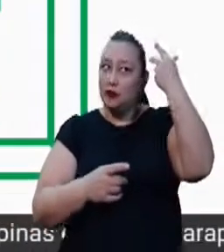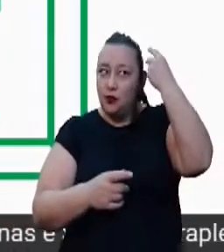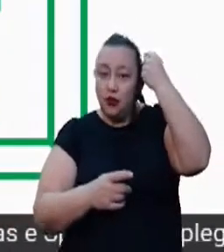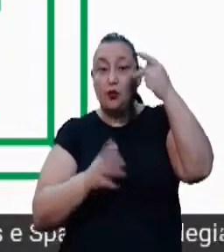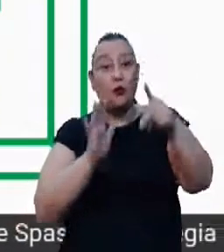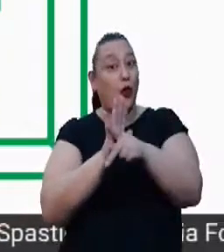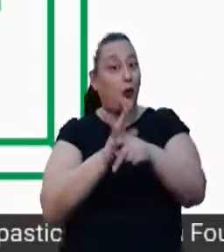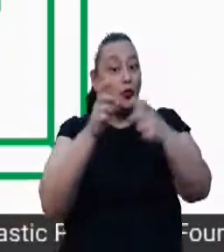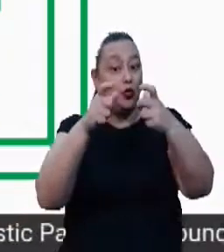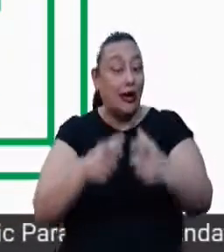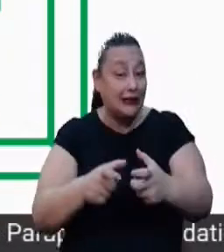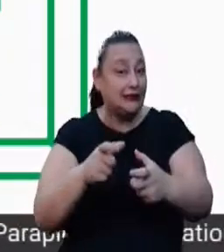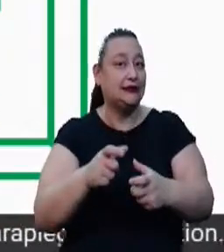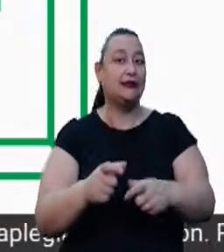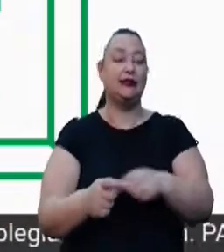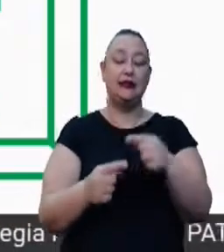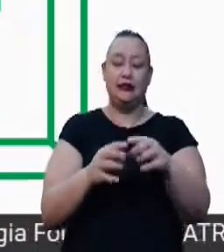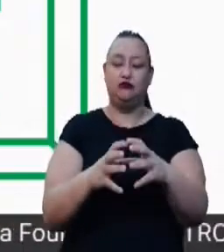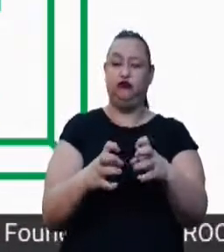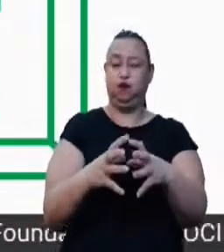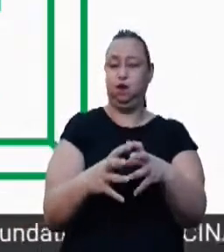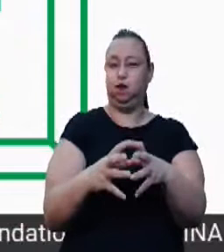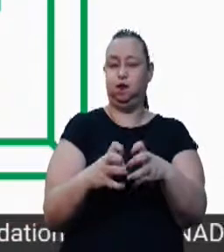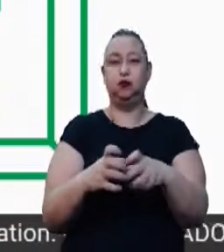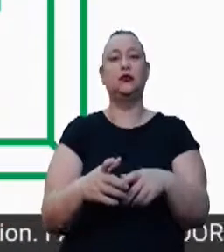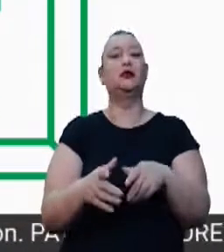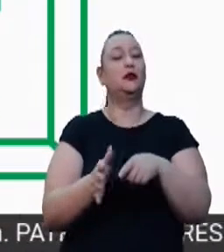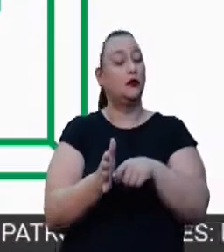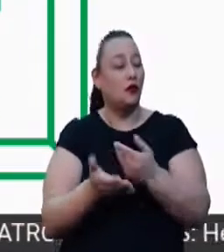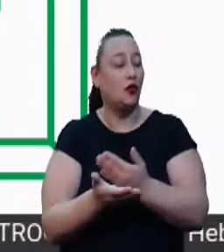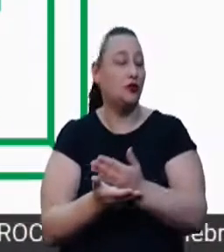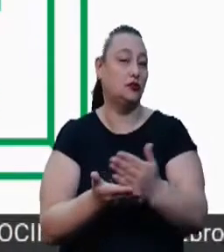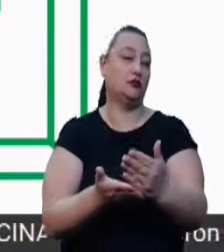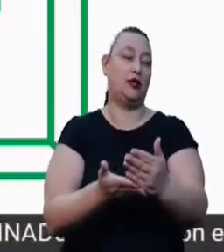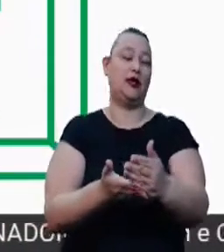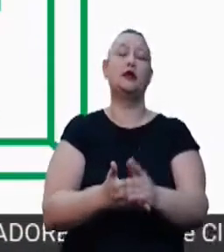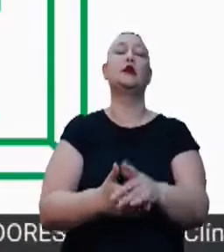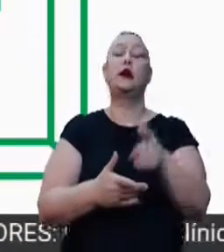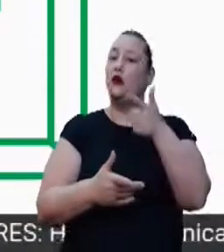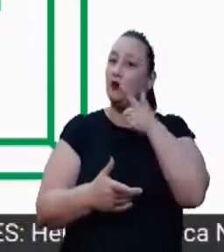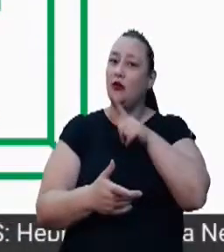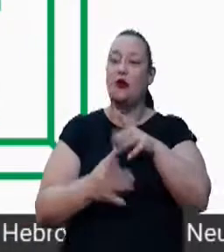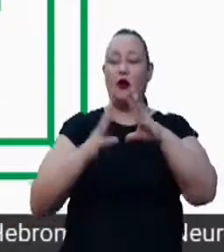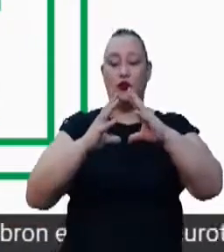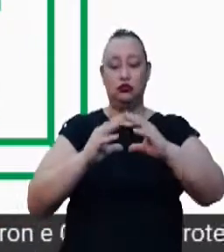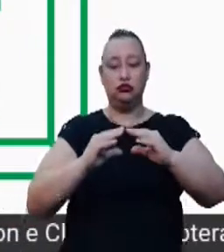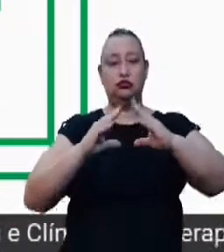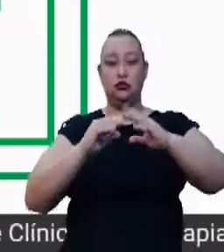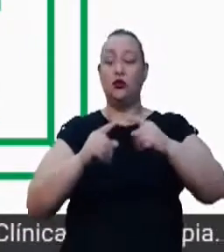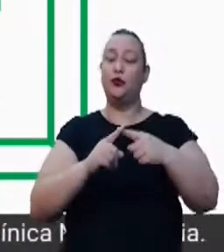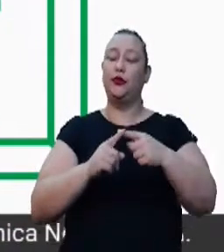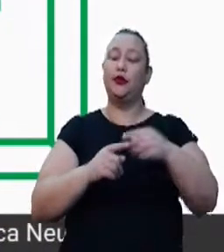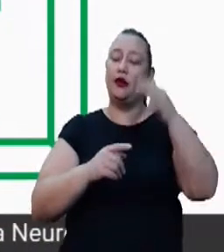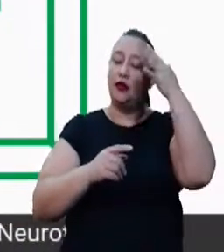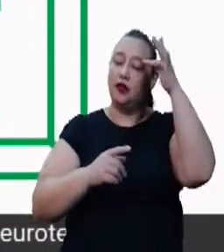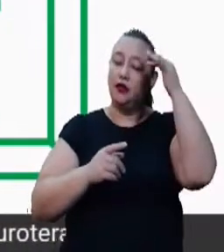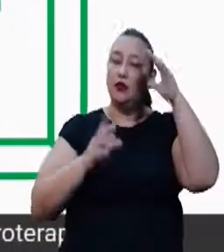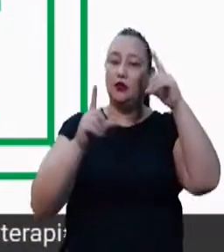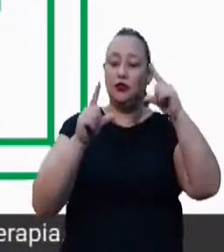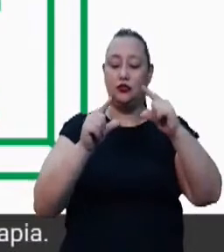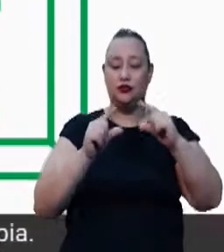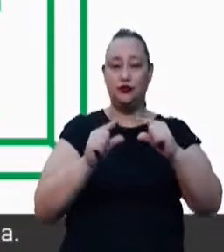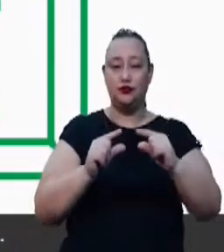músculo, naqueles locais que dão início para a migrânia, e ela relaxa esse músculo para diminuir ou tanto a